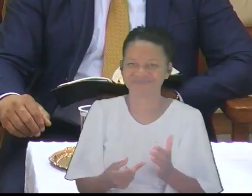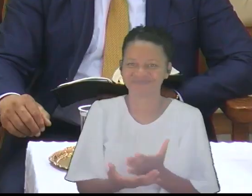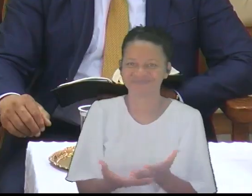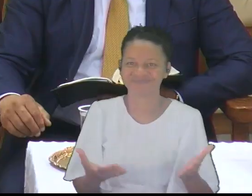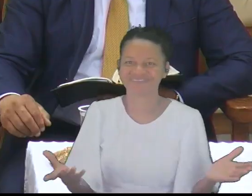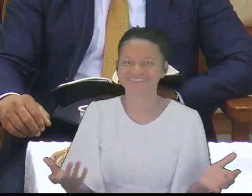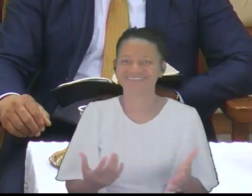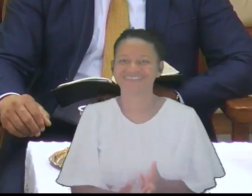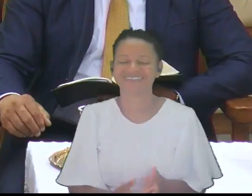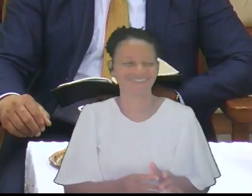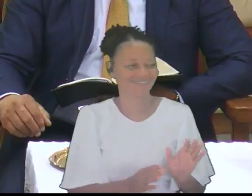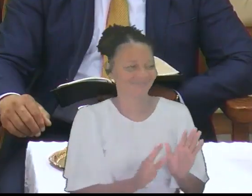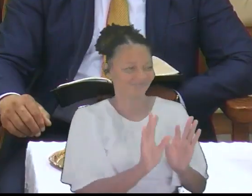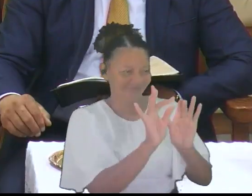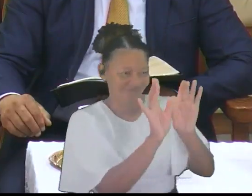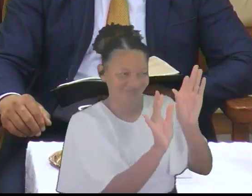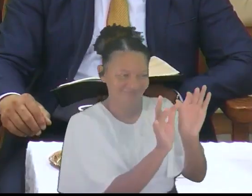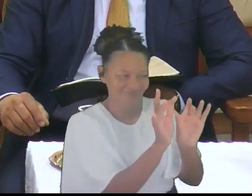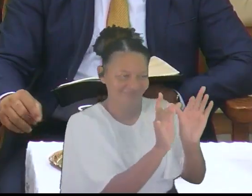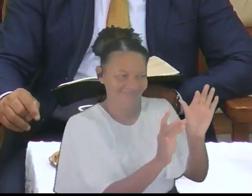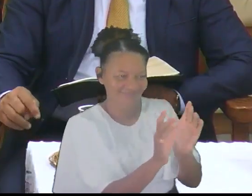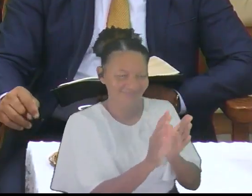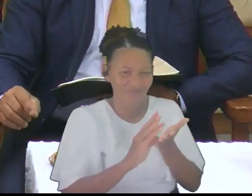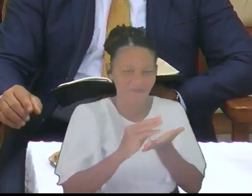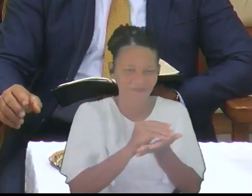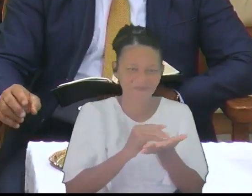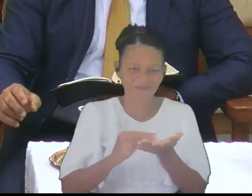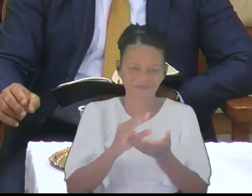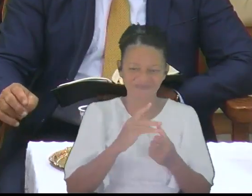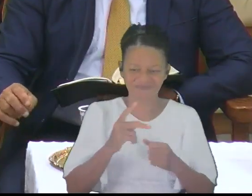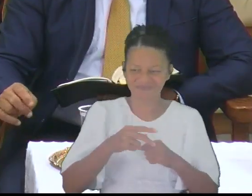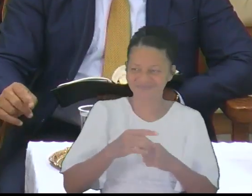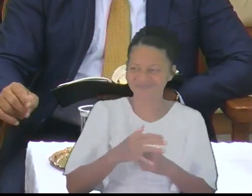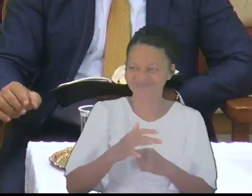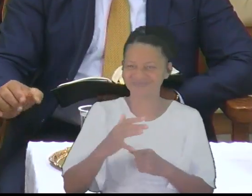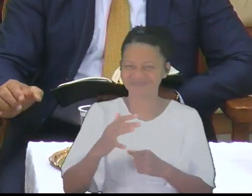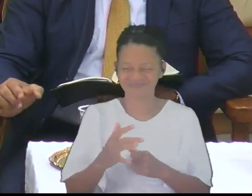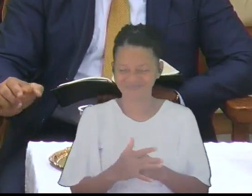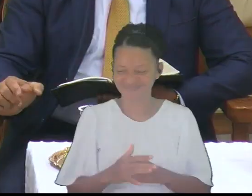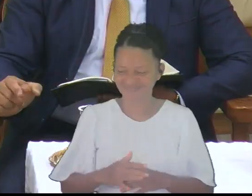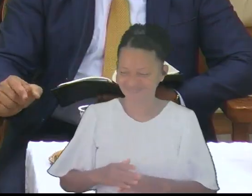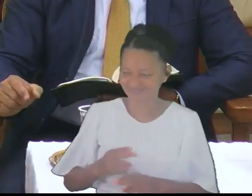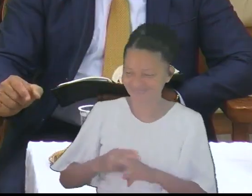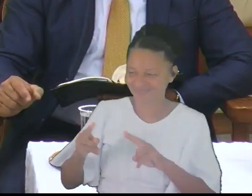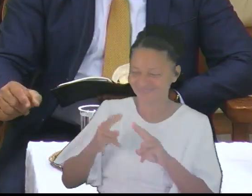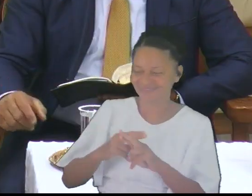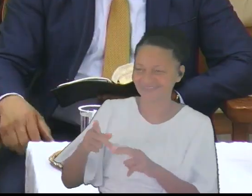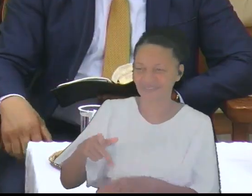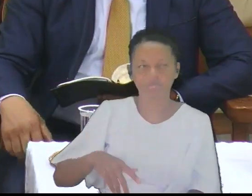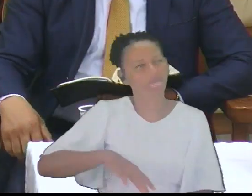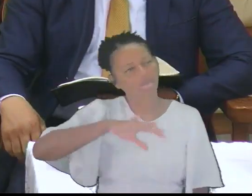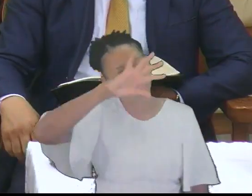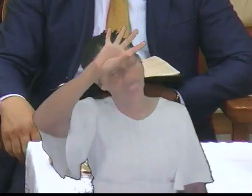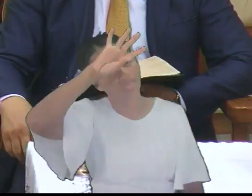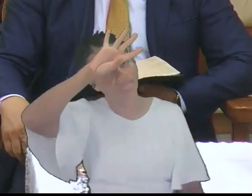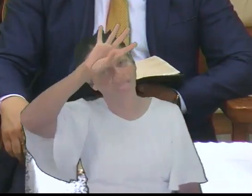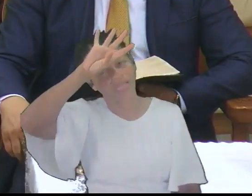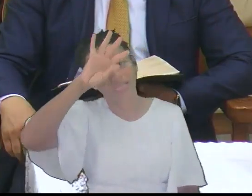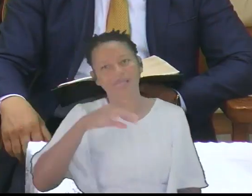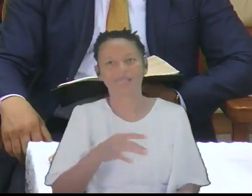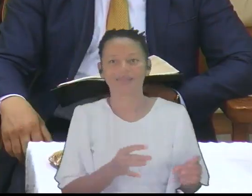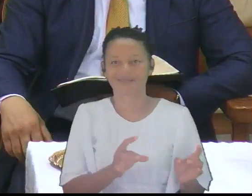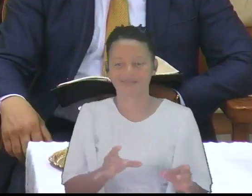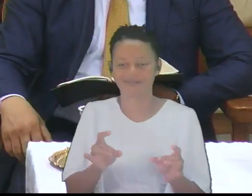Era tão bem feita a cera com pó de mármore que tapeava as pessoas. Só que as estátuas, elas eram vendidas